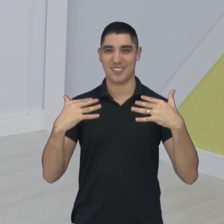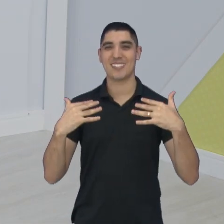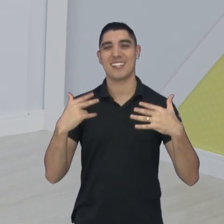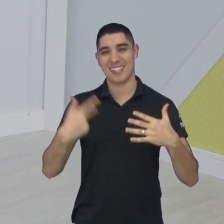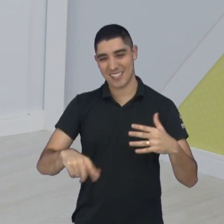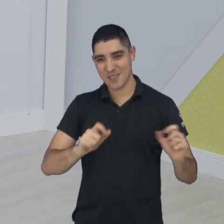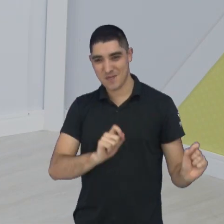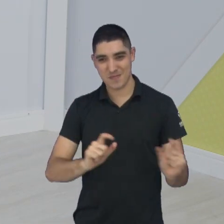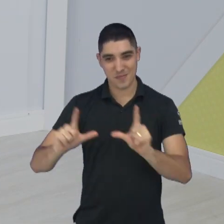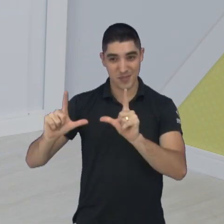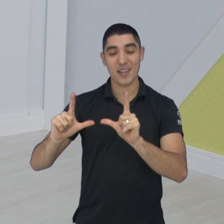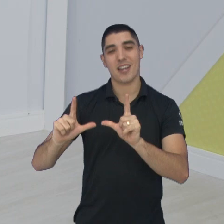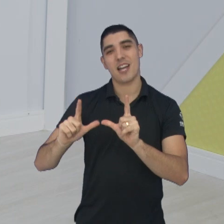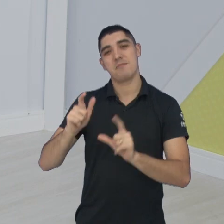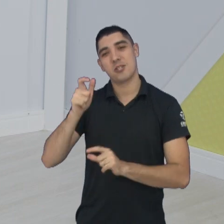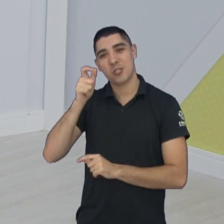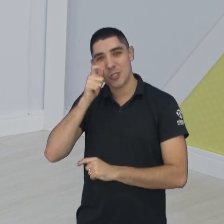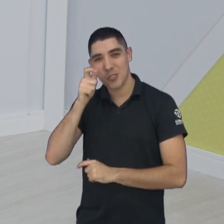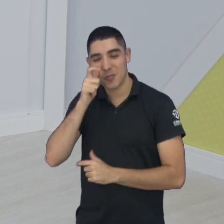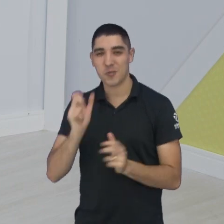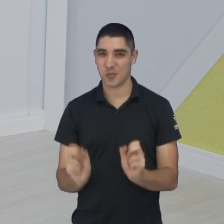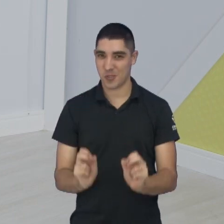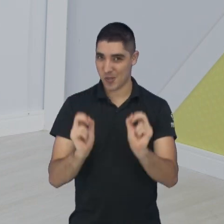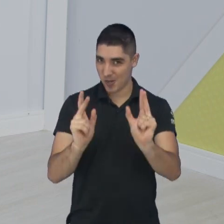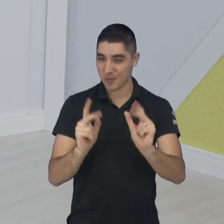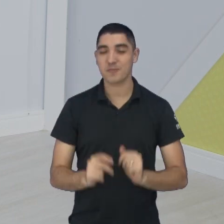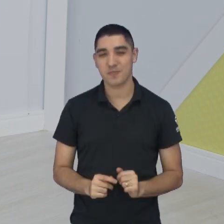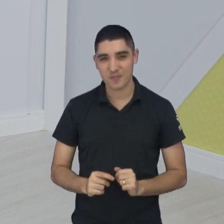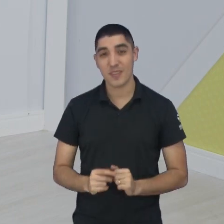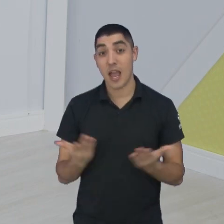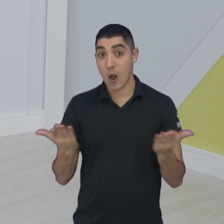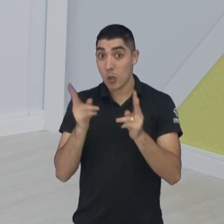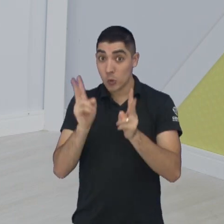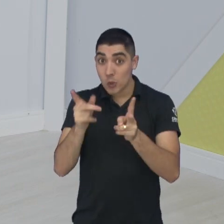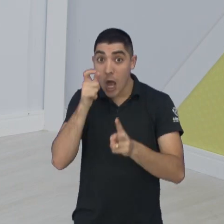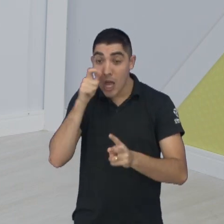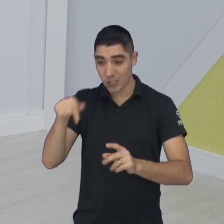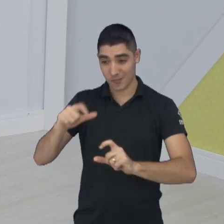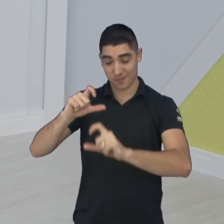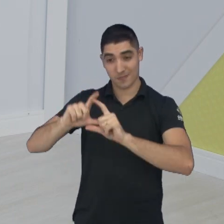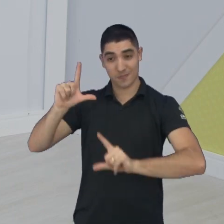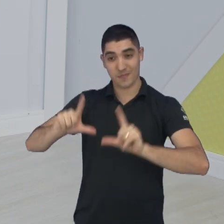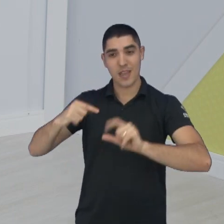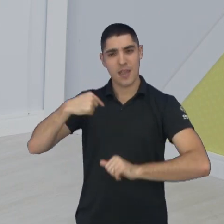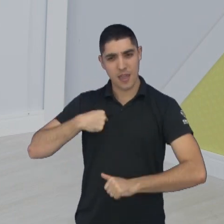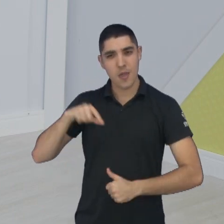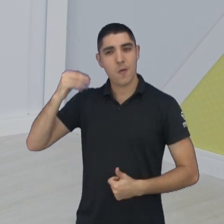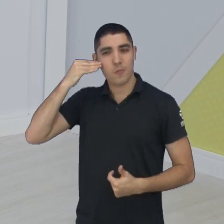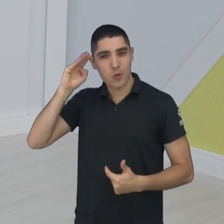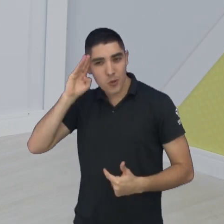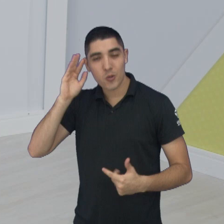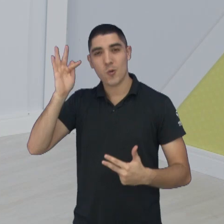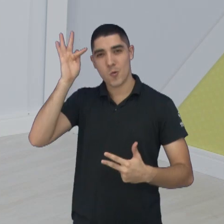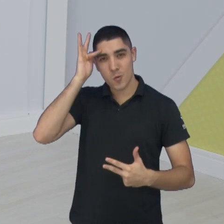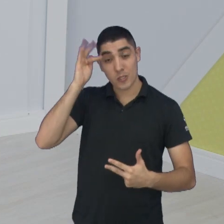comunidade surda que acompanha o nosso Hora do Esporte, tá certo? Você fica agora com a programação da TV Câmara. Eu, Brunão,